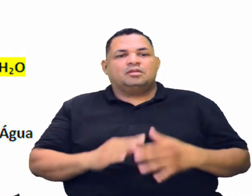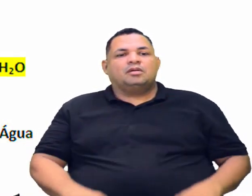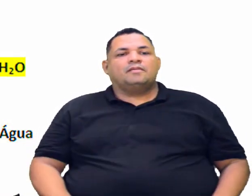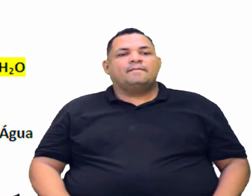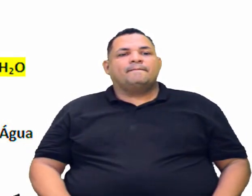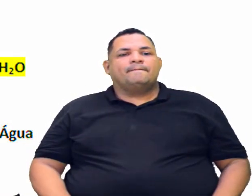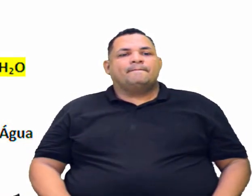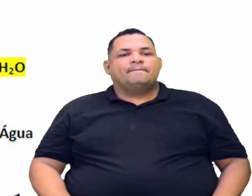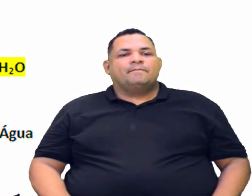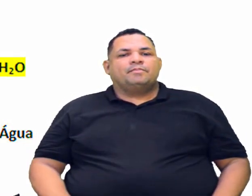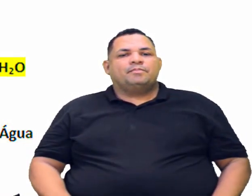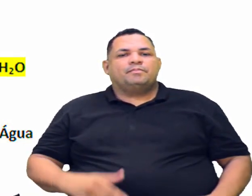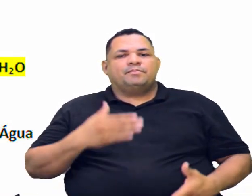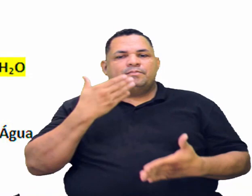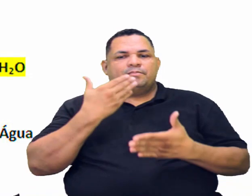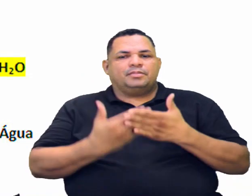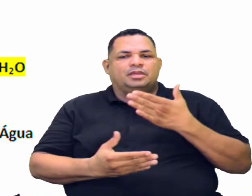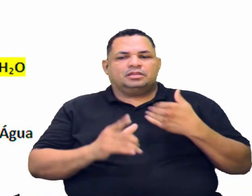a